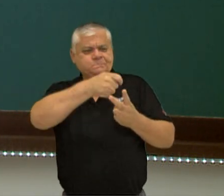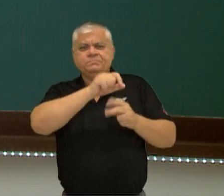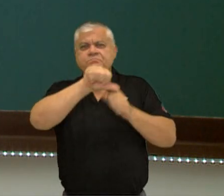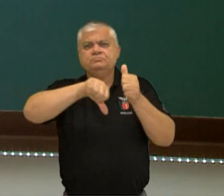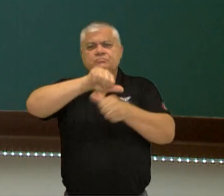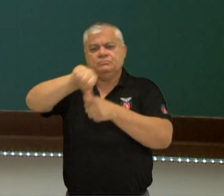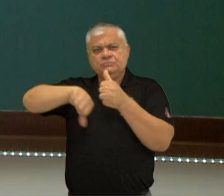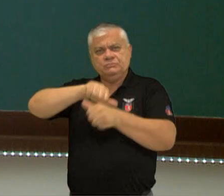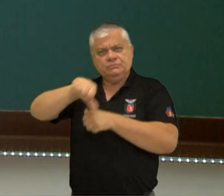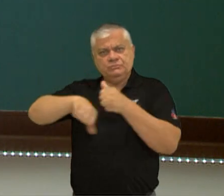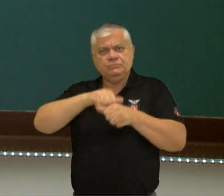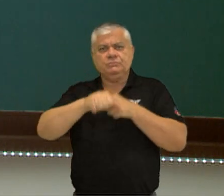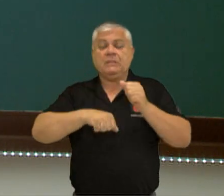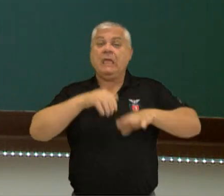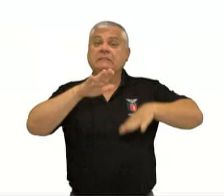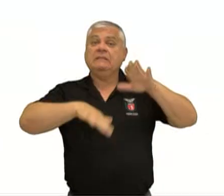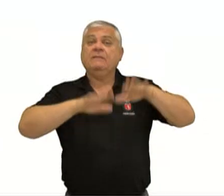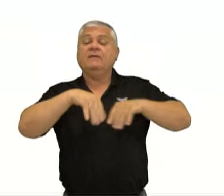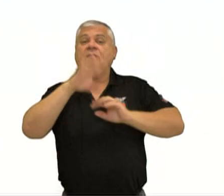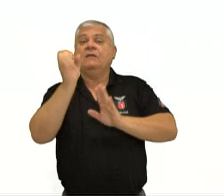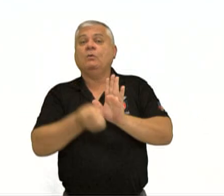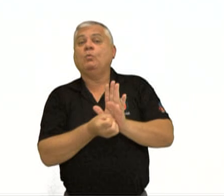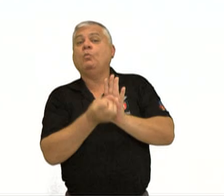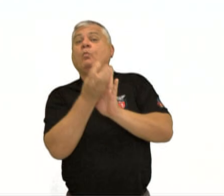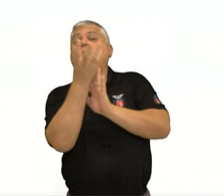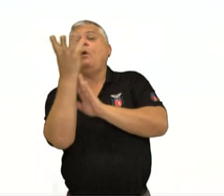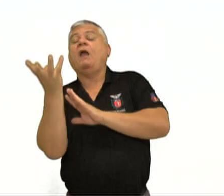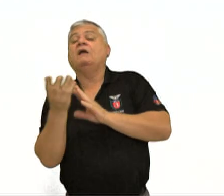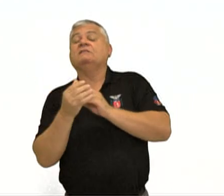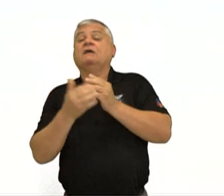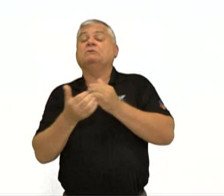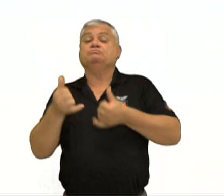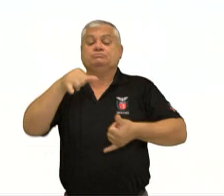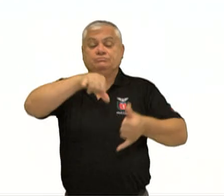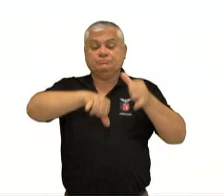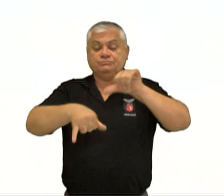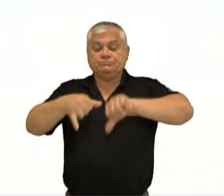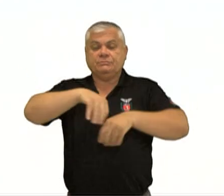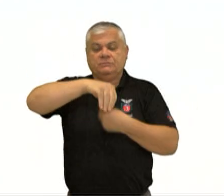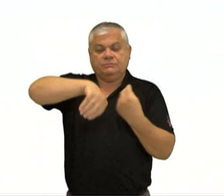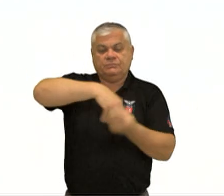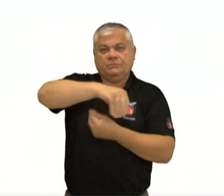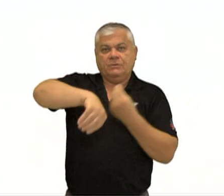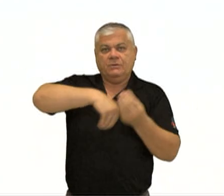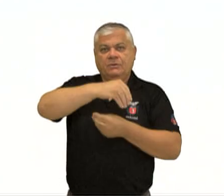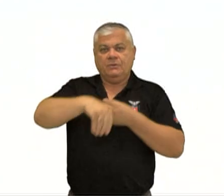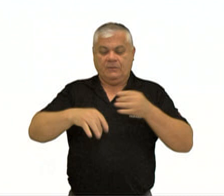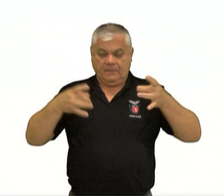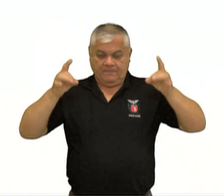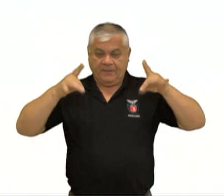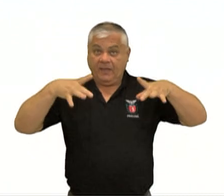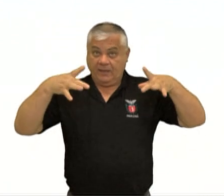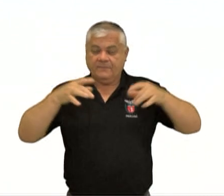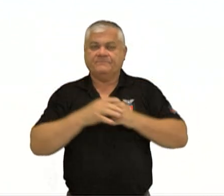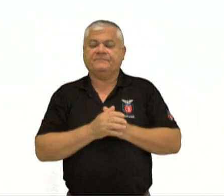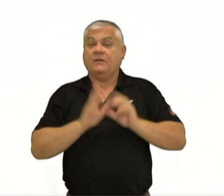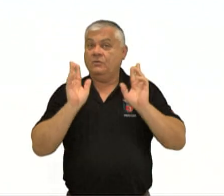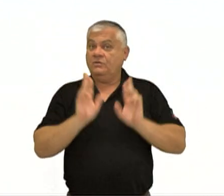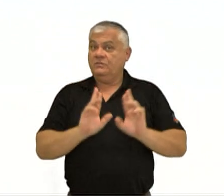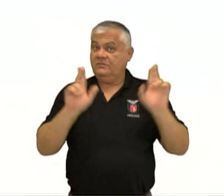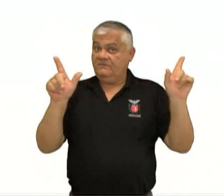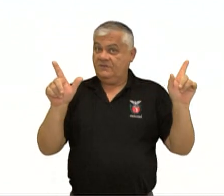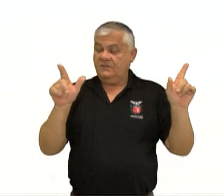Essas propriedades dependem da quantidade de cada substância na mistura e da natureza delas. Então, diferente de